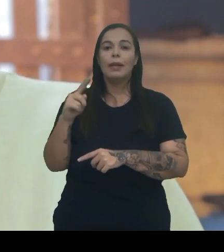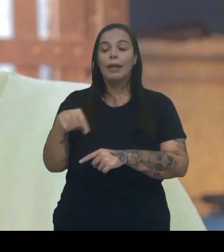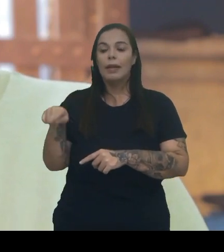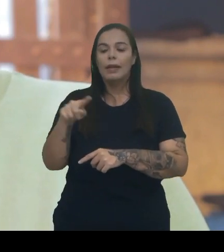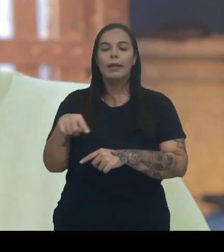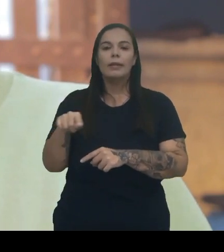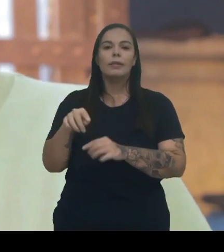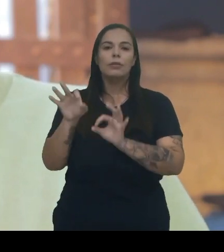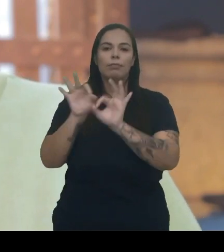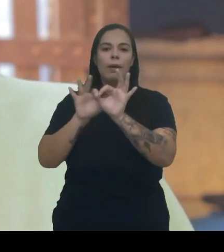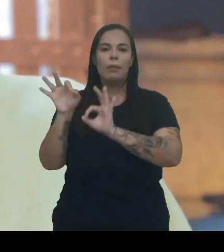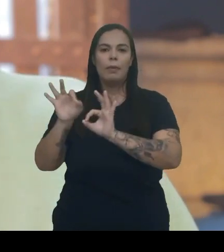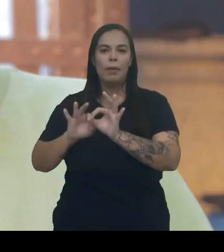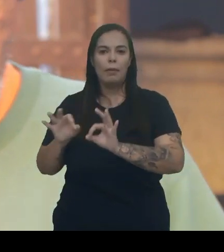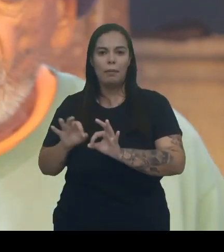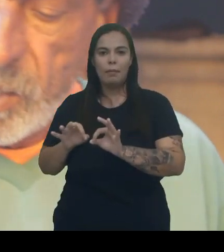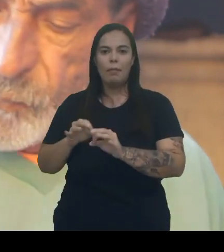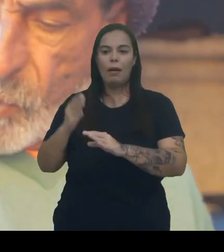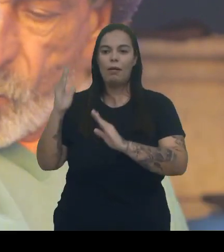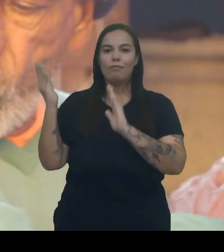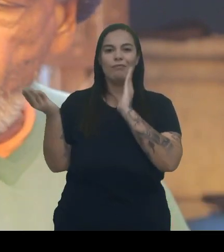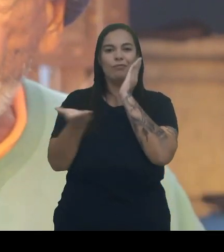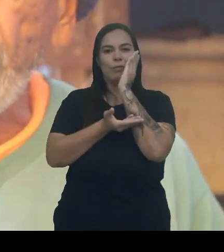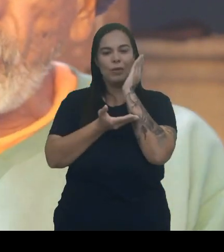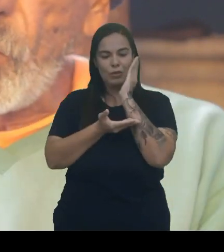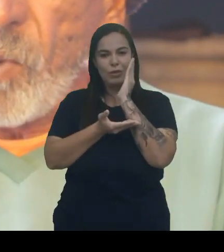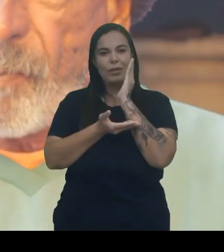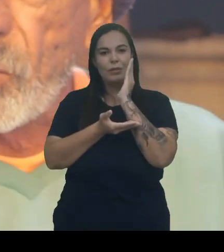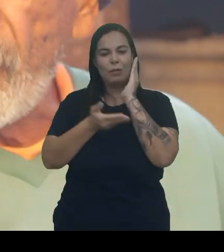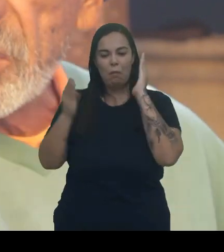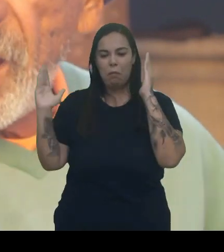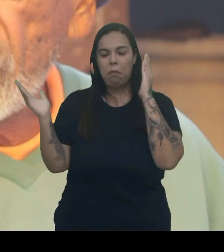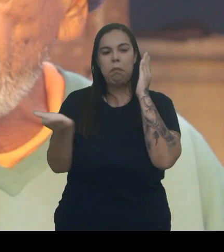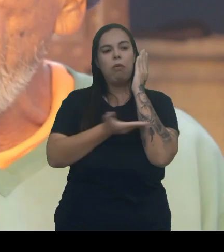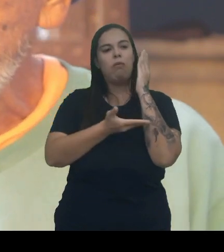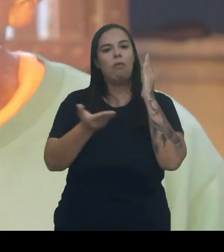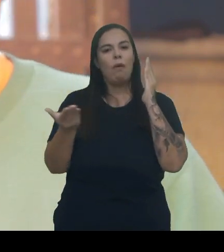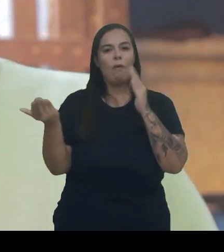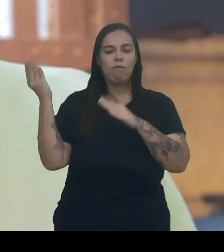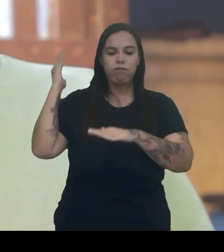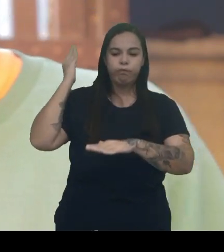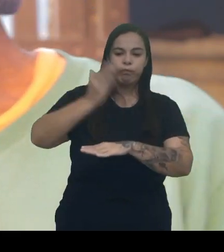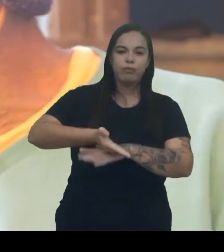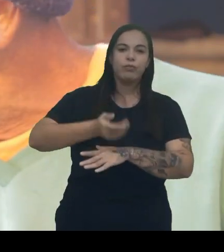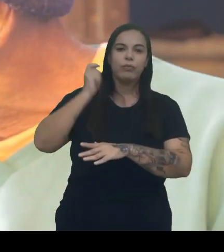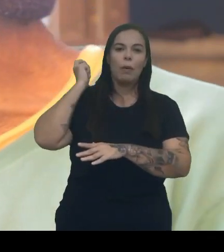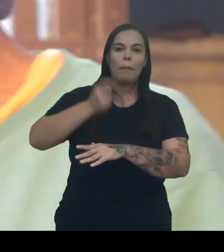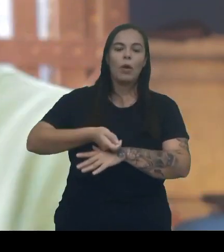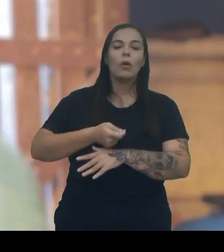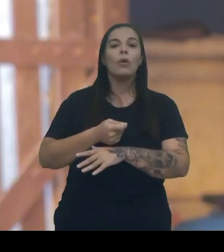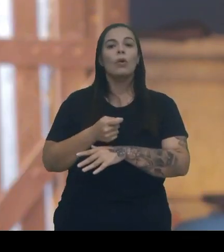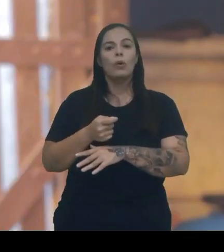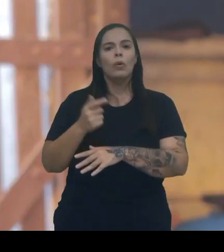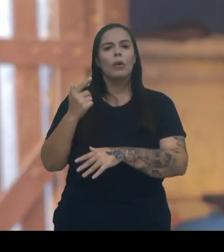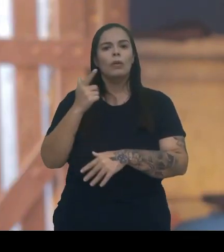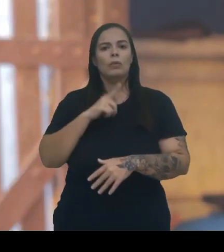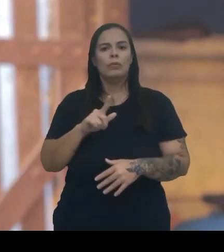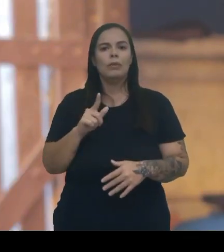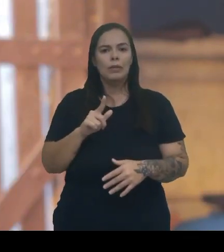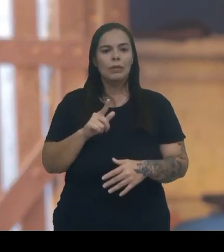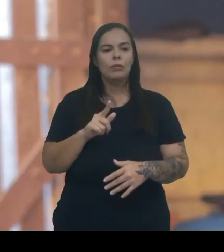o machado, botou aquilo e foi uap com o machado. Então, quer dizer, ele trouxe